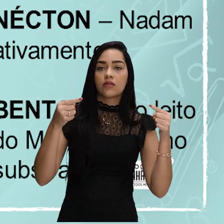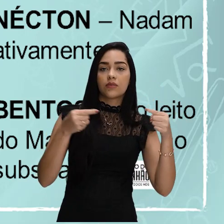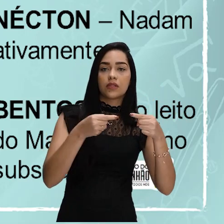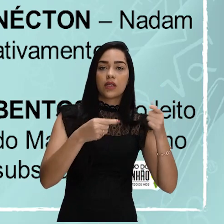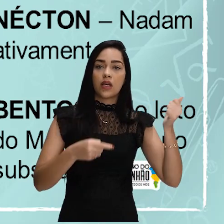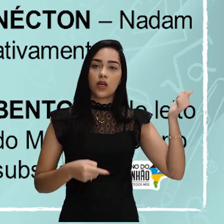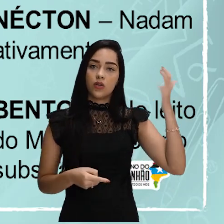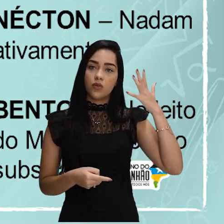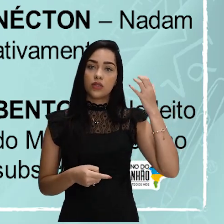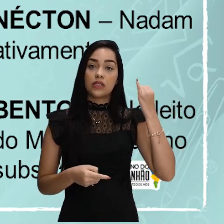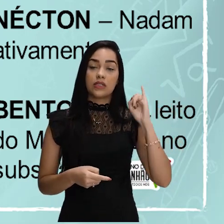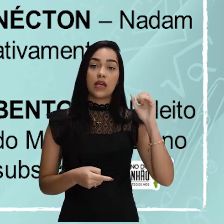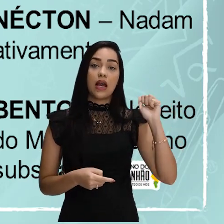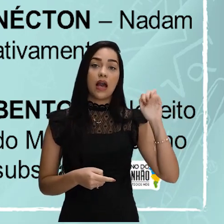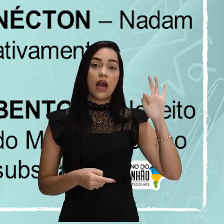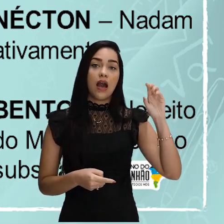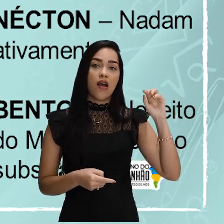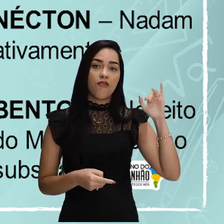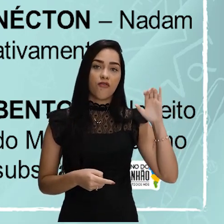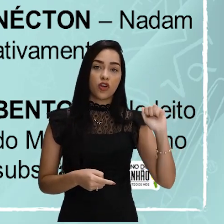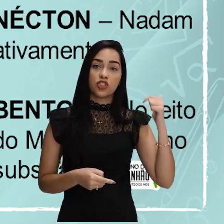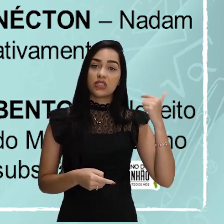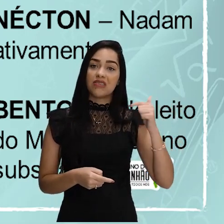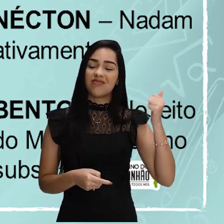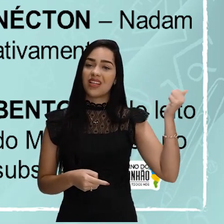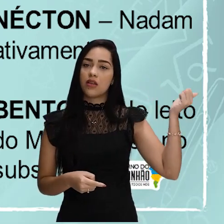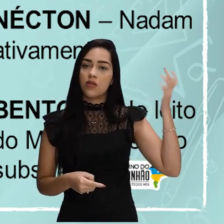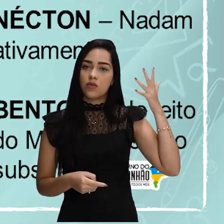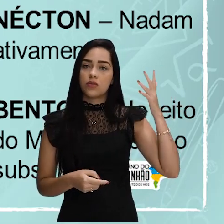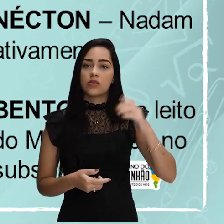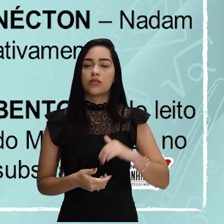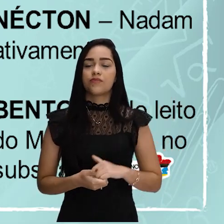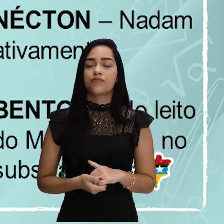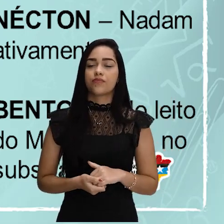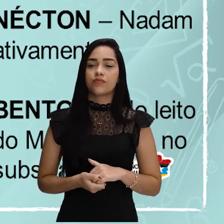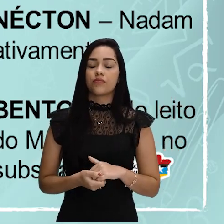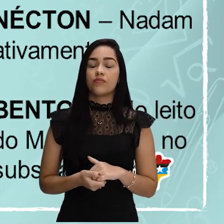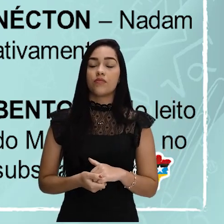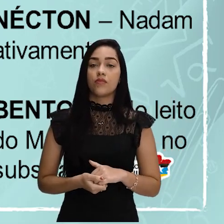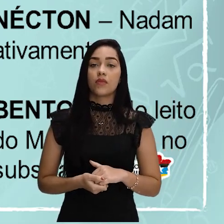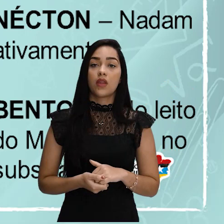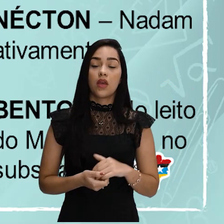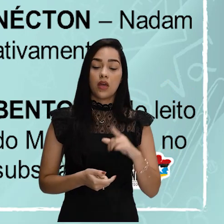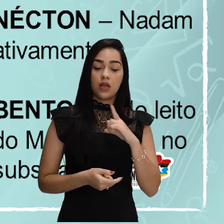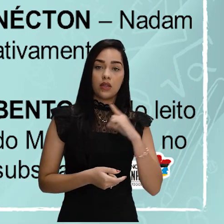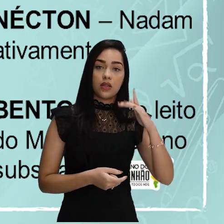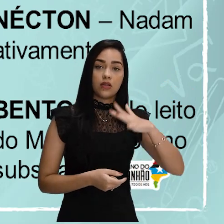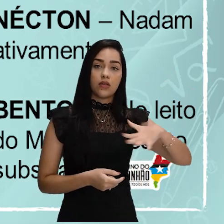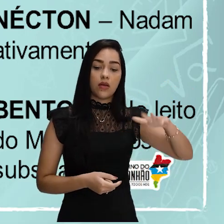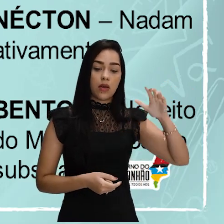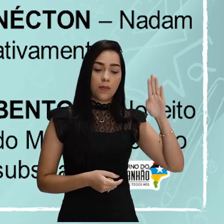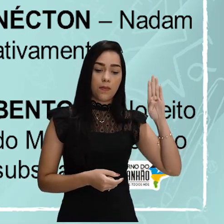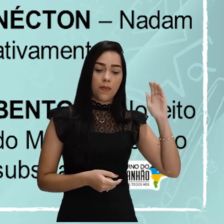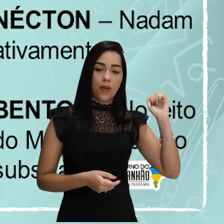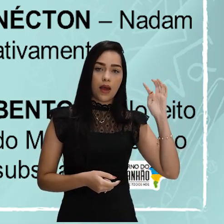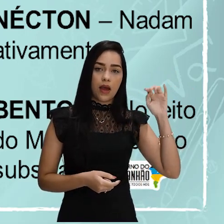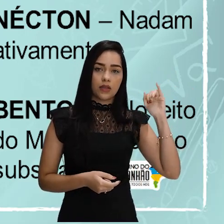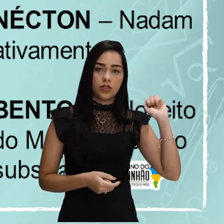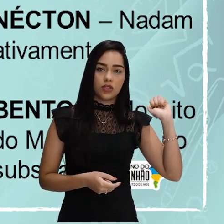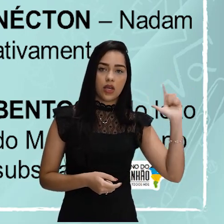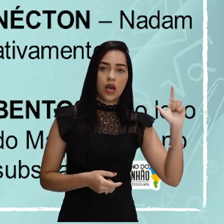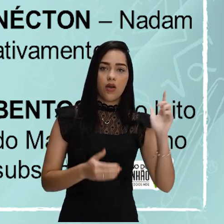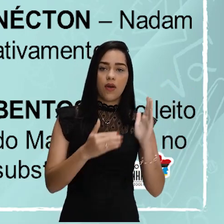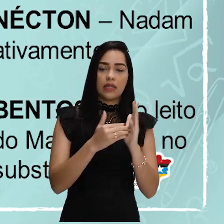luz. Então, se é afótica, não tem luz. Então, a partir das zonas da zona batial, né,